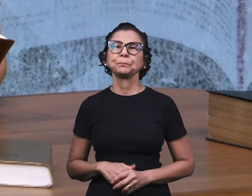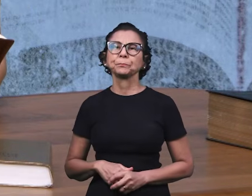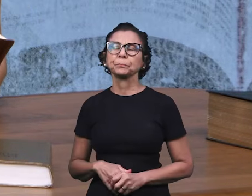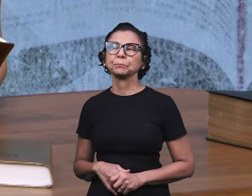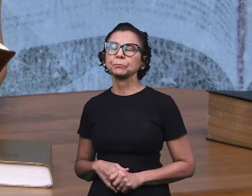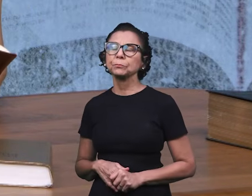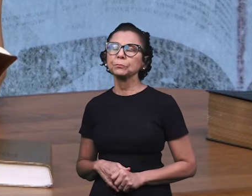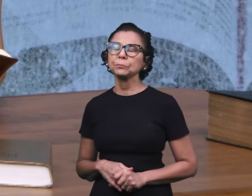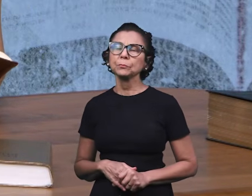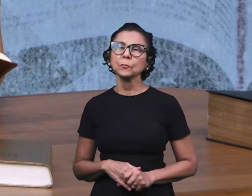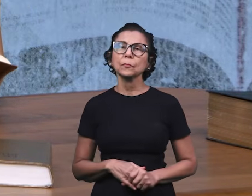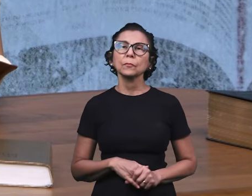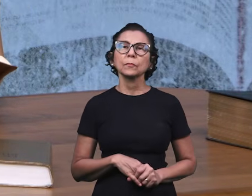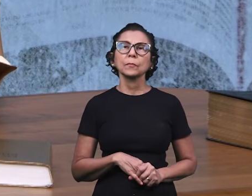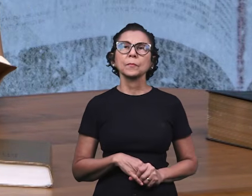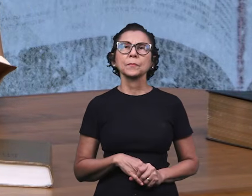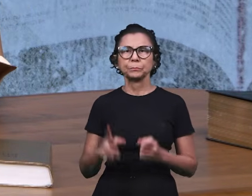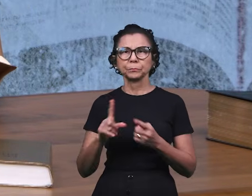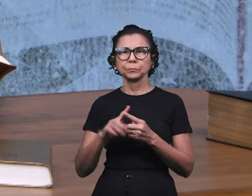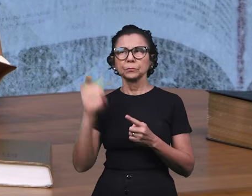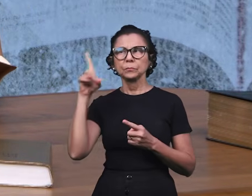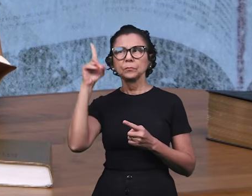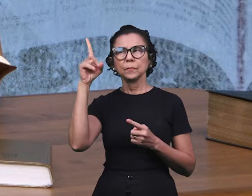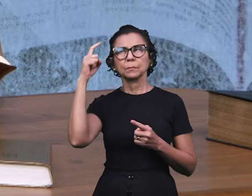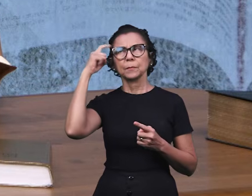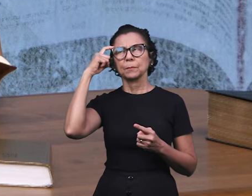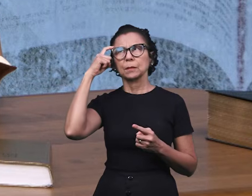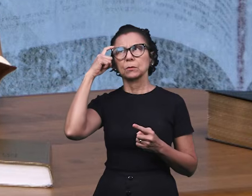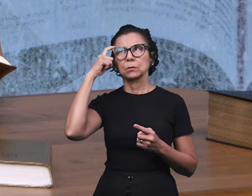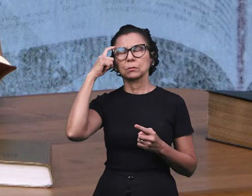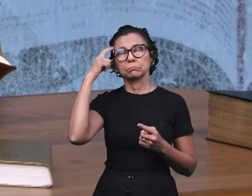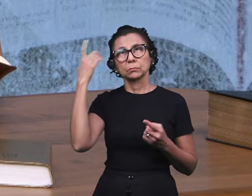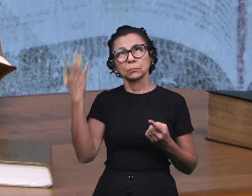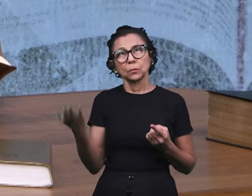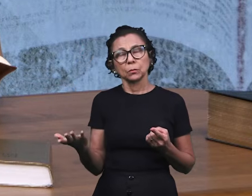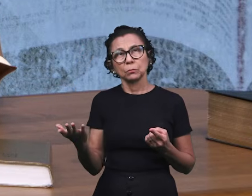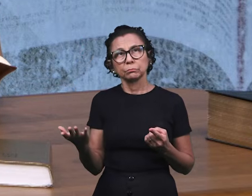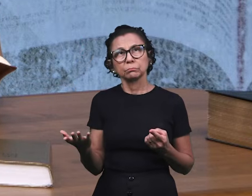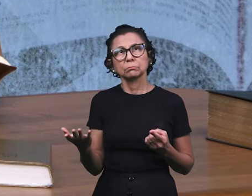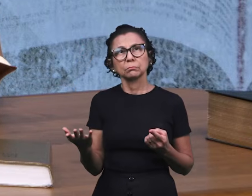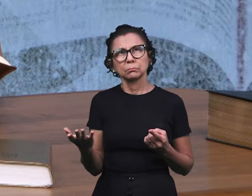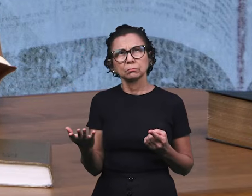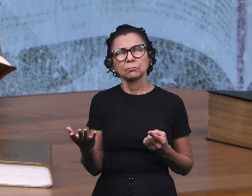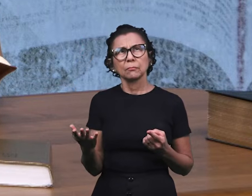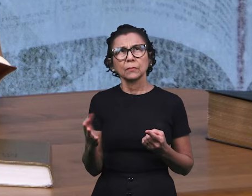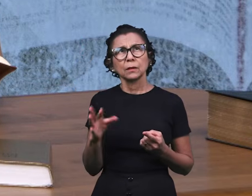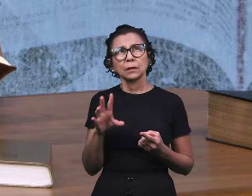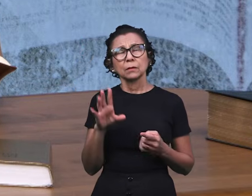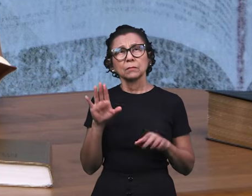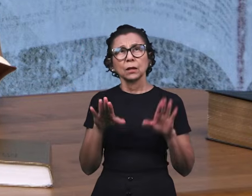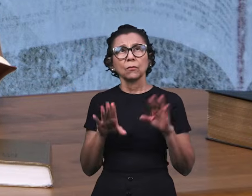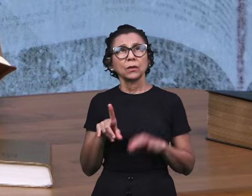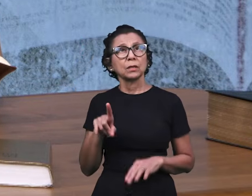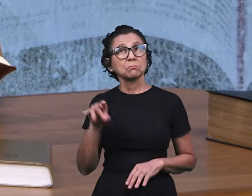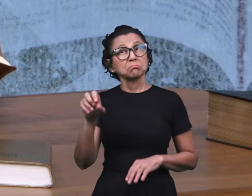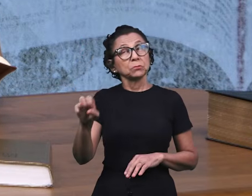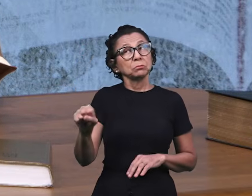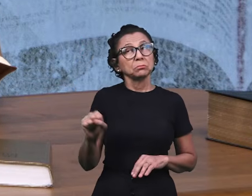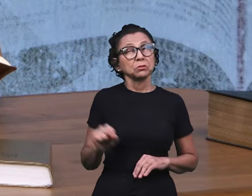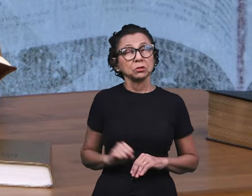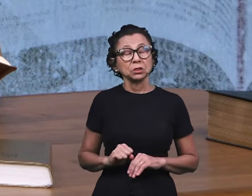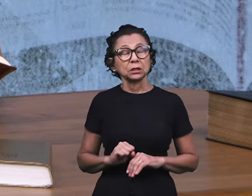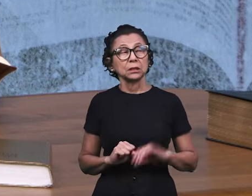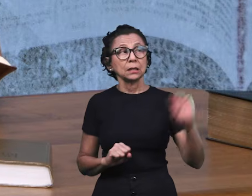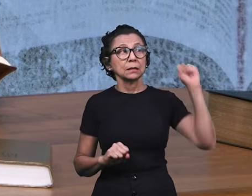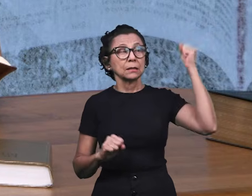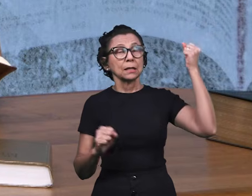Disse, porém, Davi no seu coração: ora, ainda algum dia perecerei pela mão